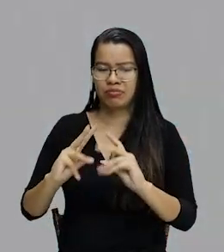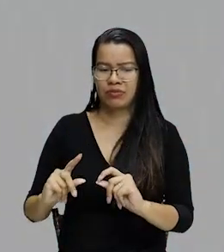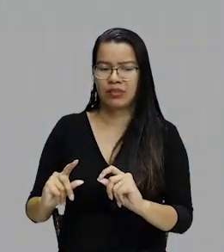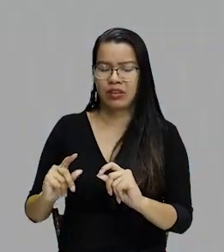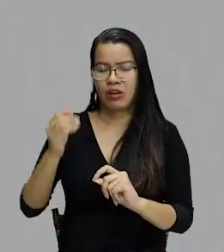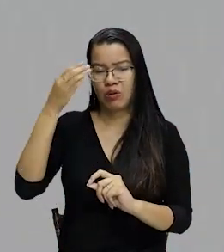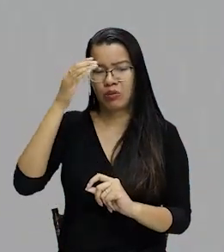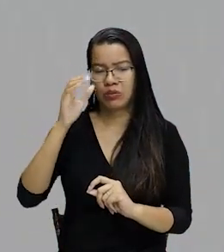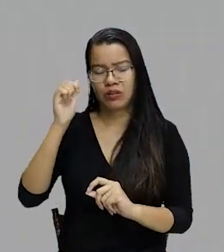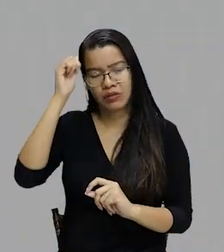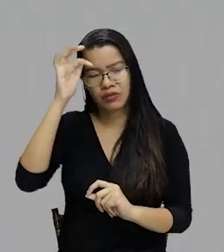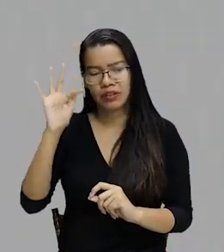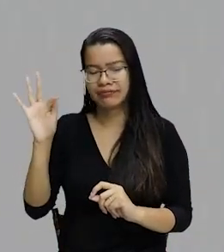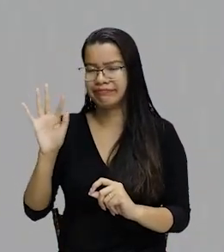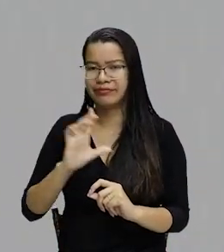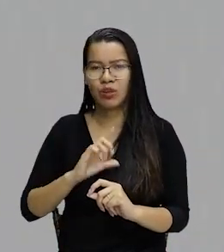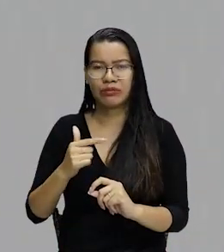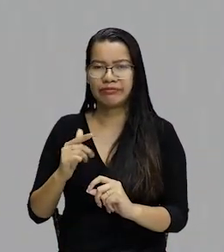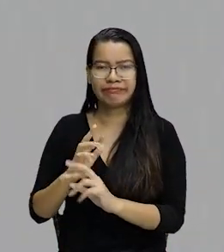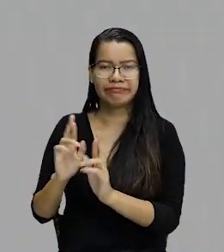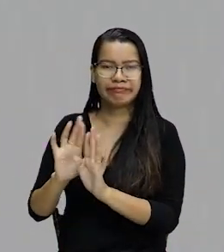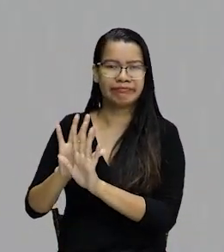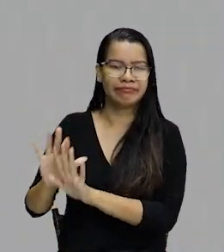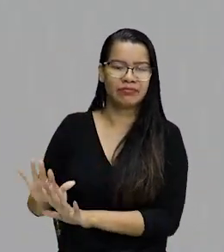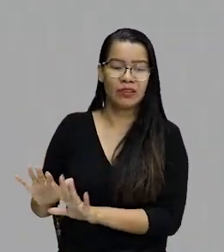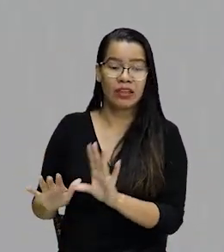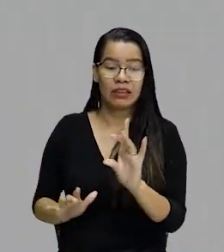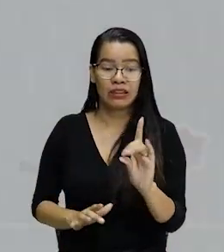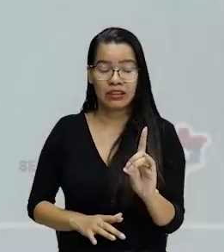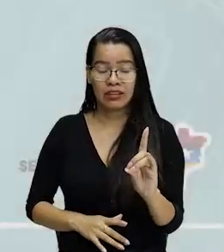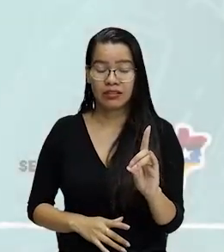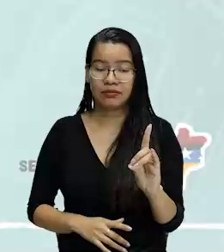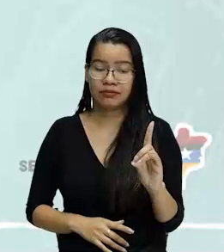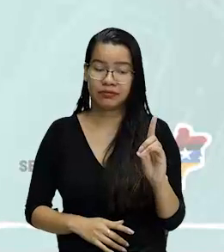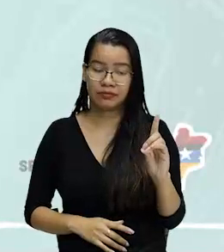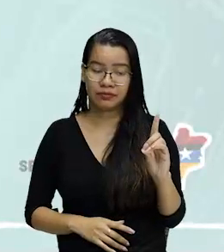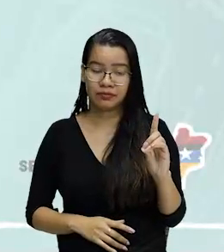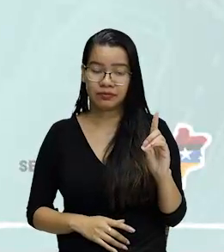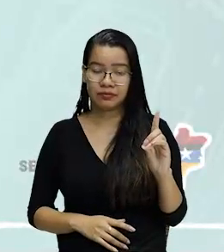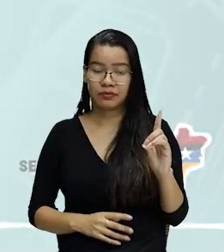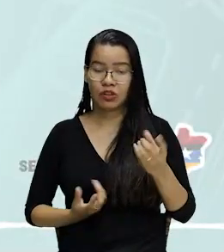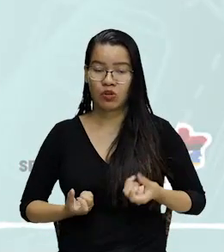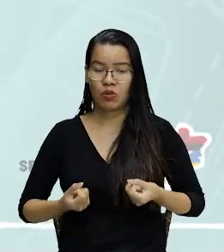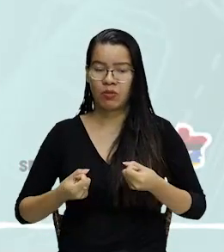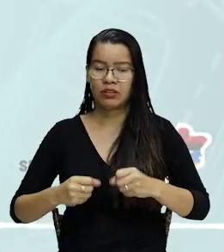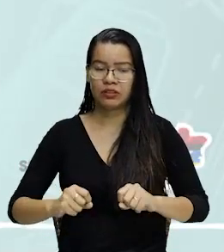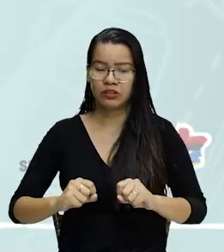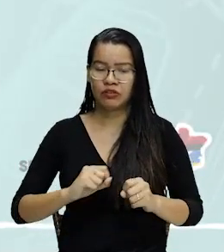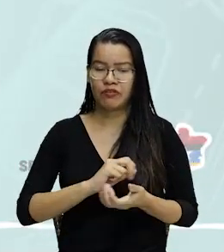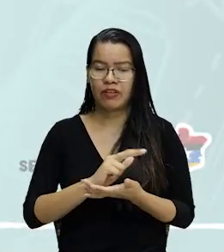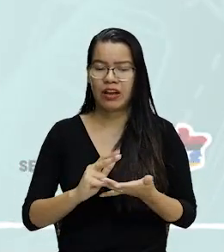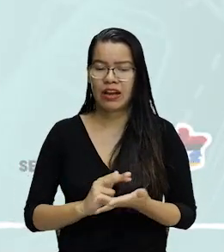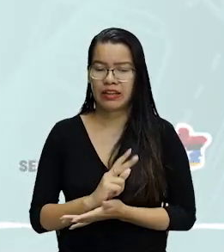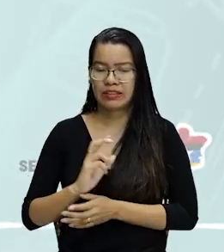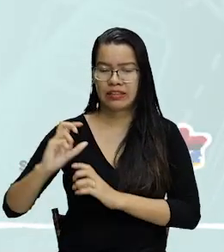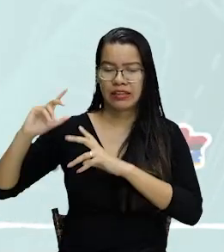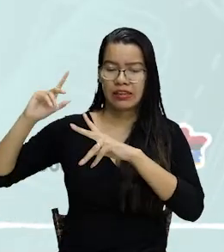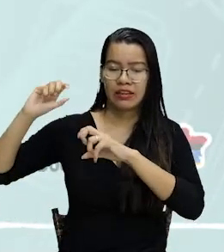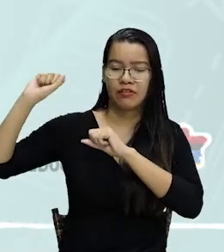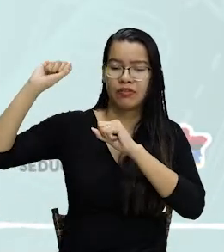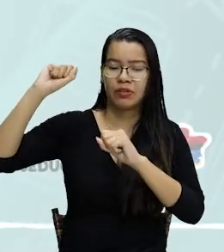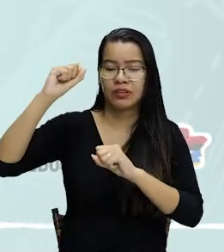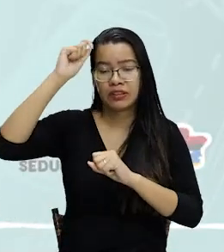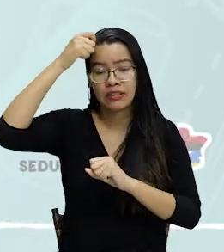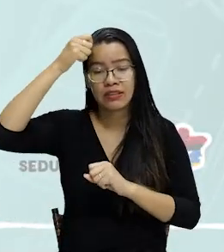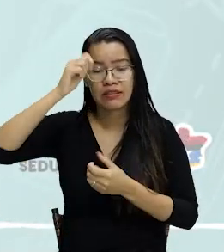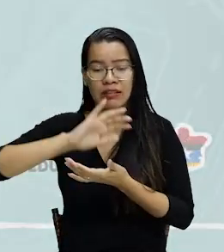A letra B não, ela apresenta alguma coisa mais concreta. Letra D, foi combatido por inúmeras revoltas escravos, como dos malês e do contestado. Contestado